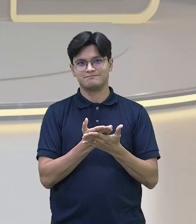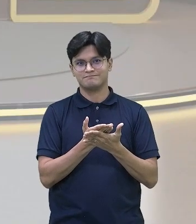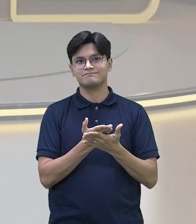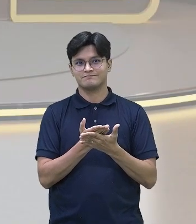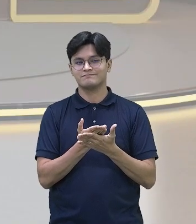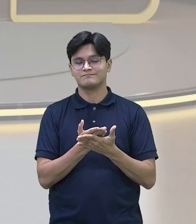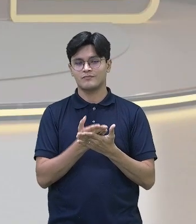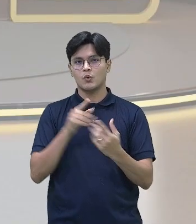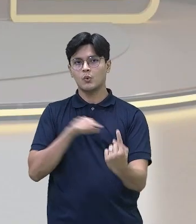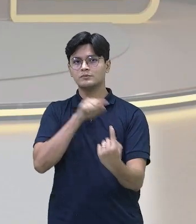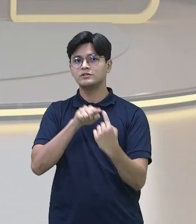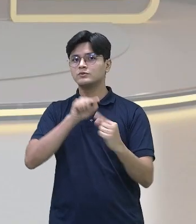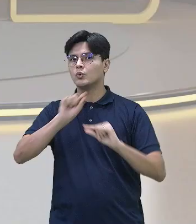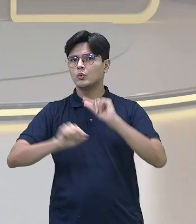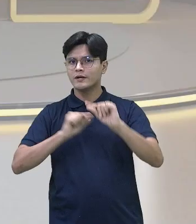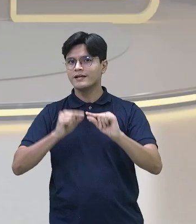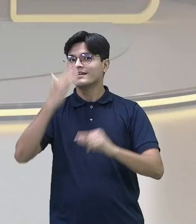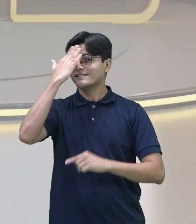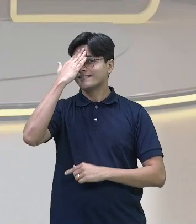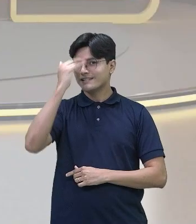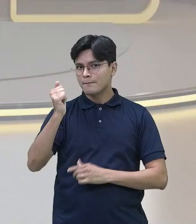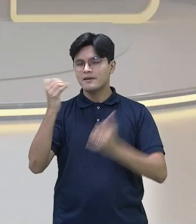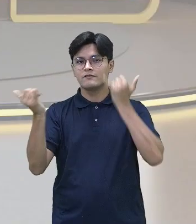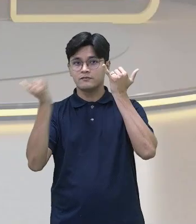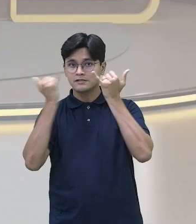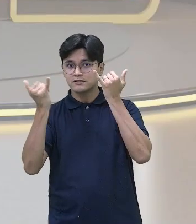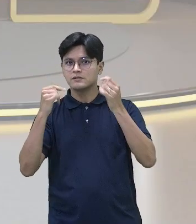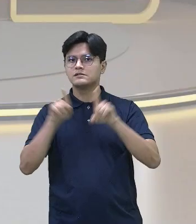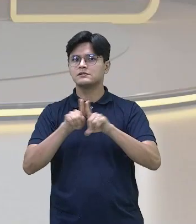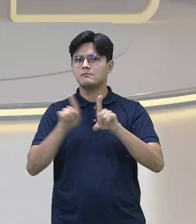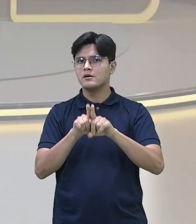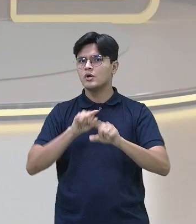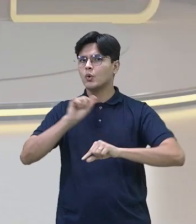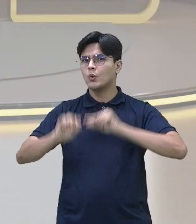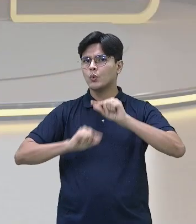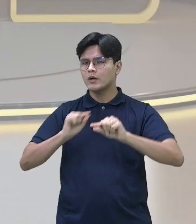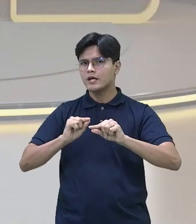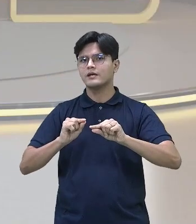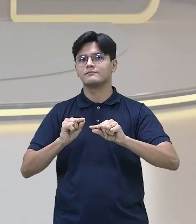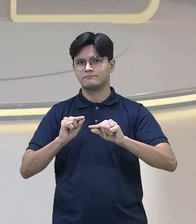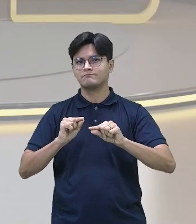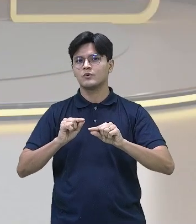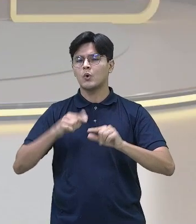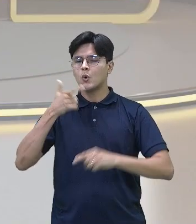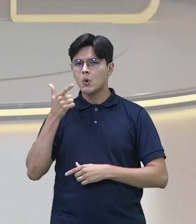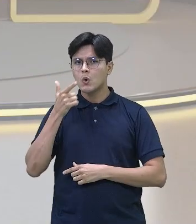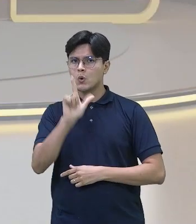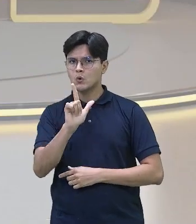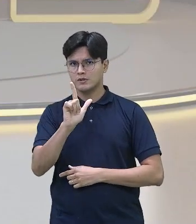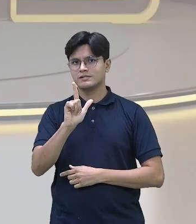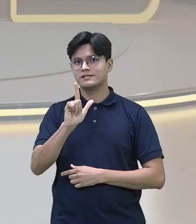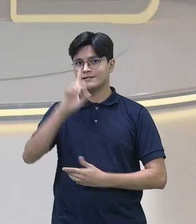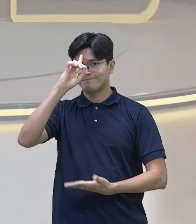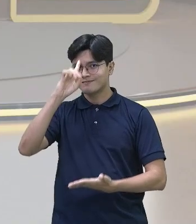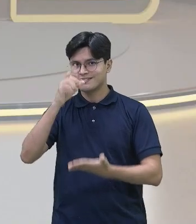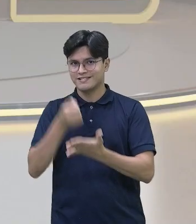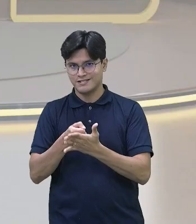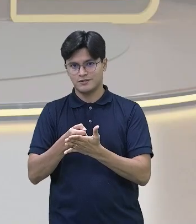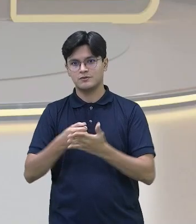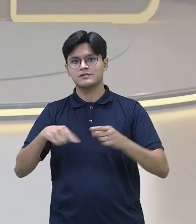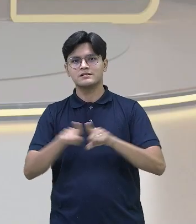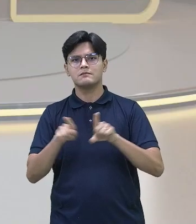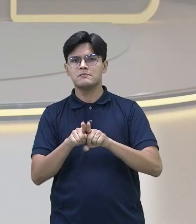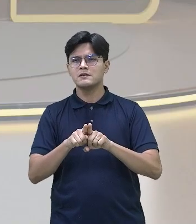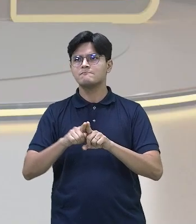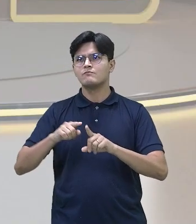esses dados e a gente pode, de repente, tomar decisões para melhorar ou até mesmo desenvolver essas situações,